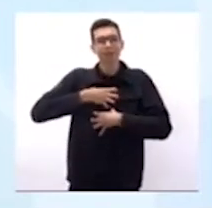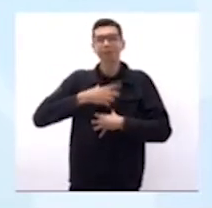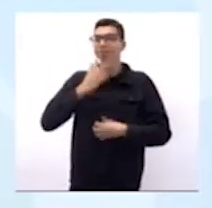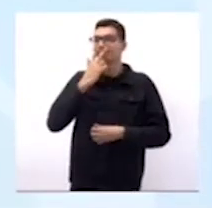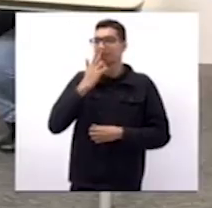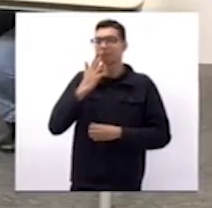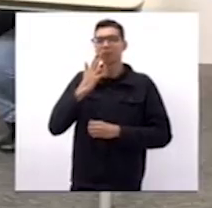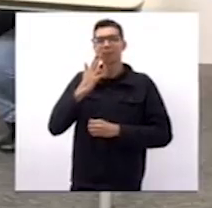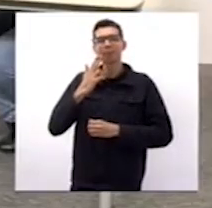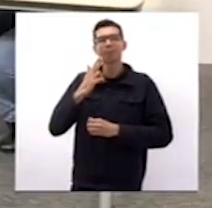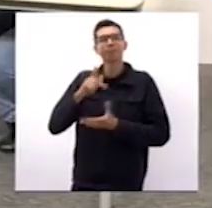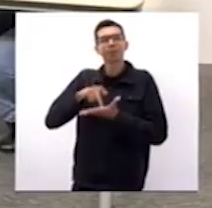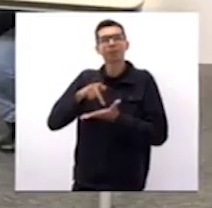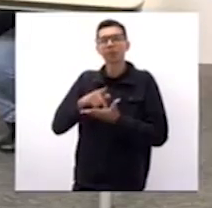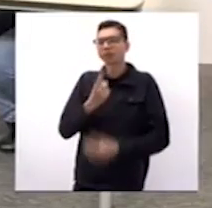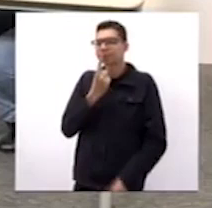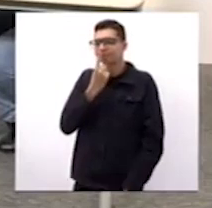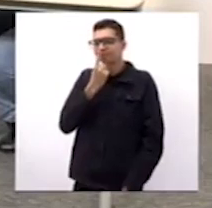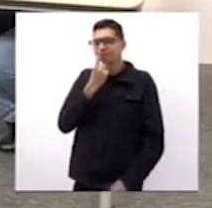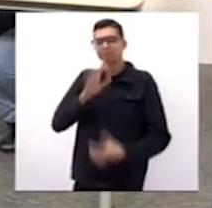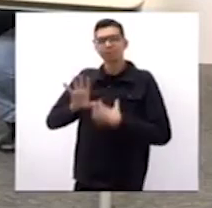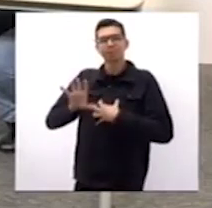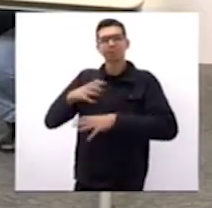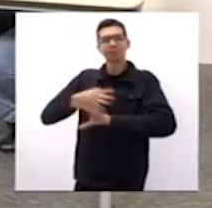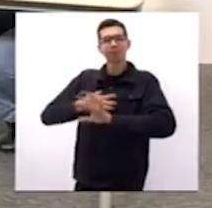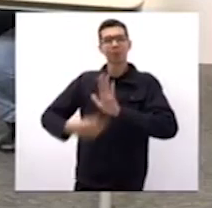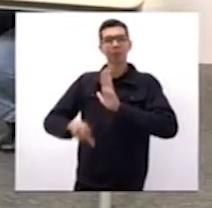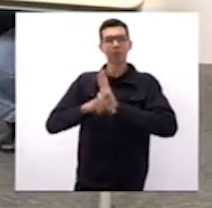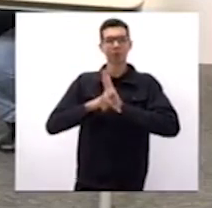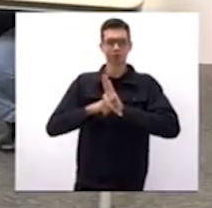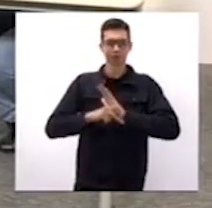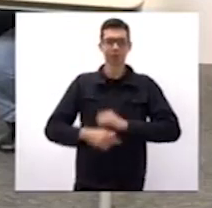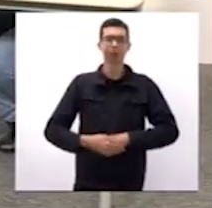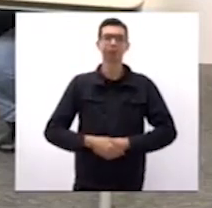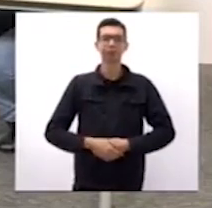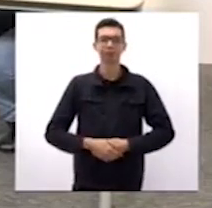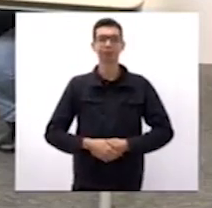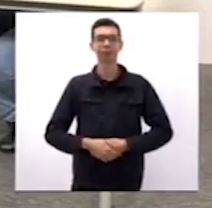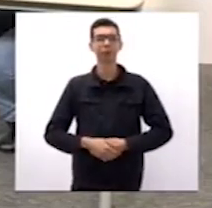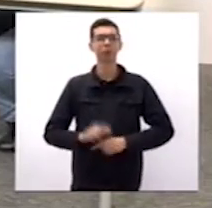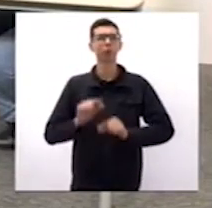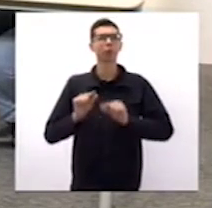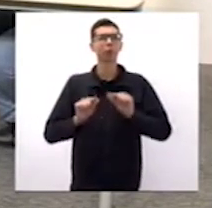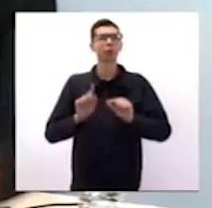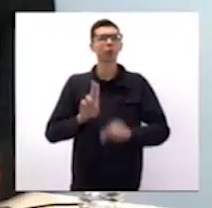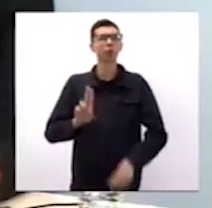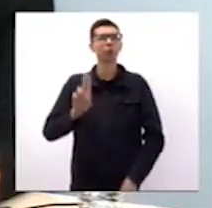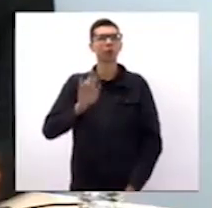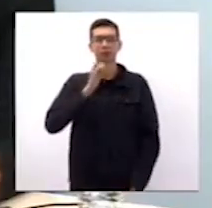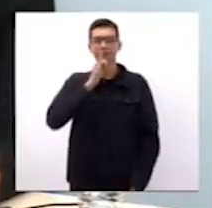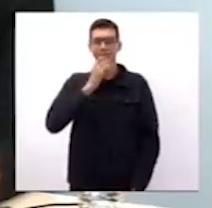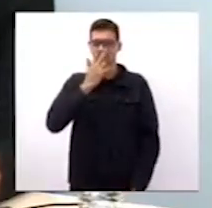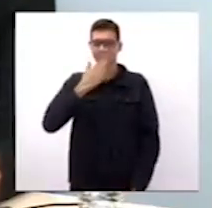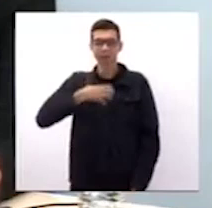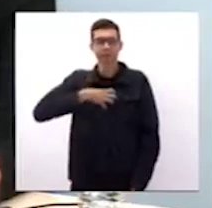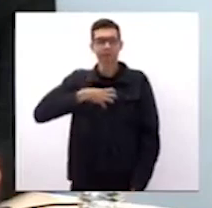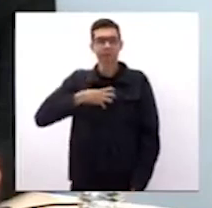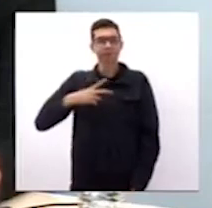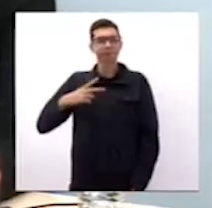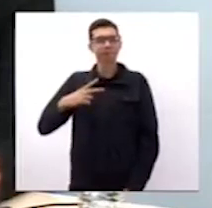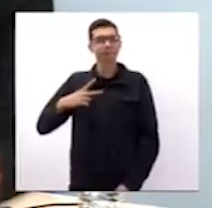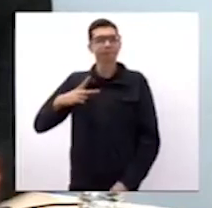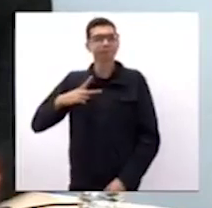pertencimento. O que a gente pode usar aí como exemplo, né? Esse sentimento de pertencimento.